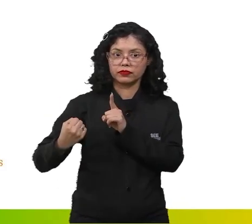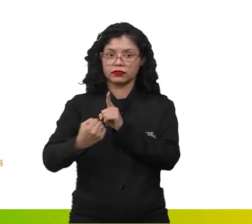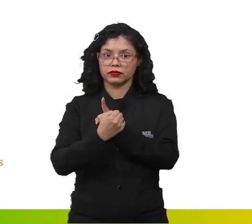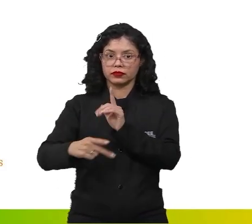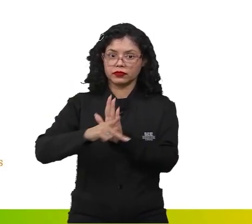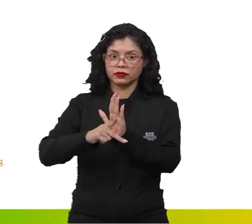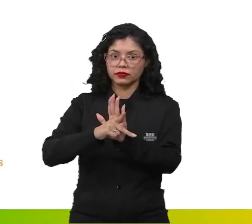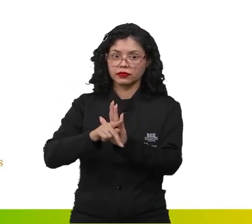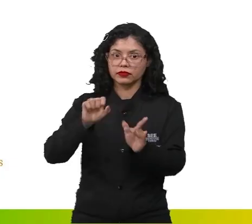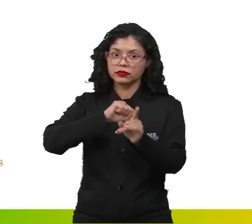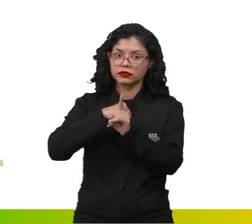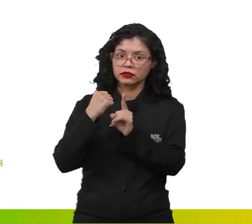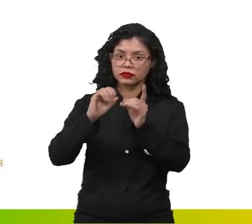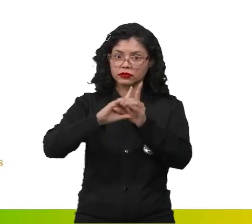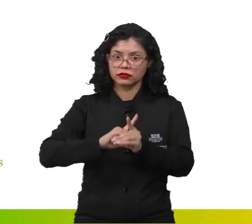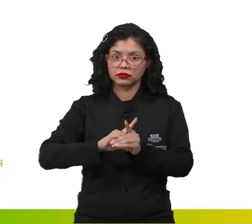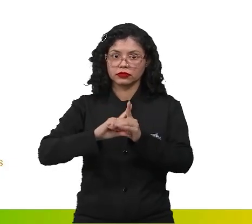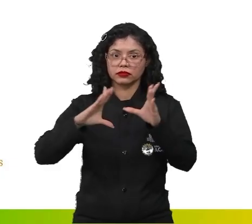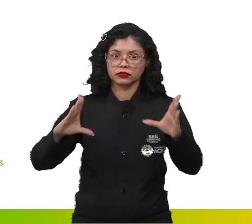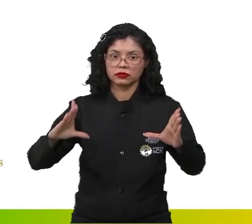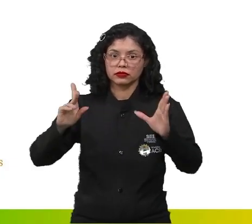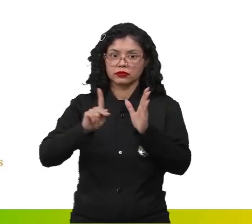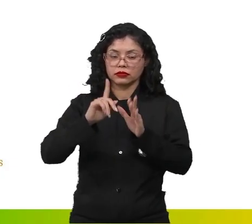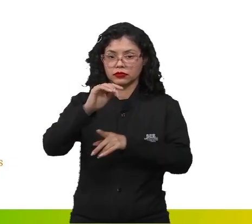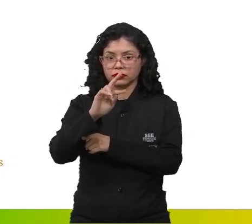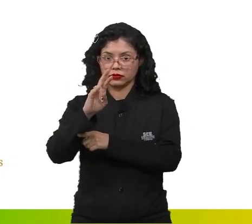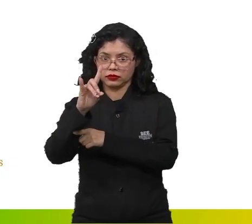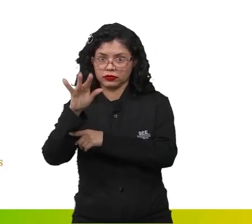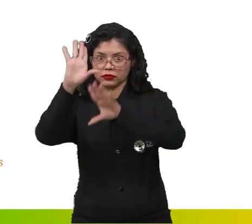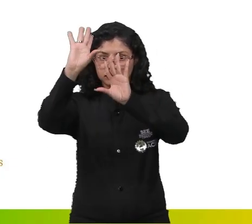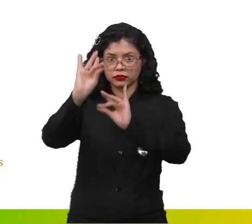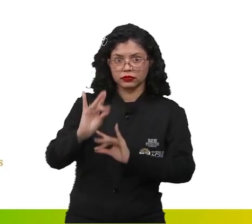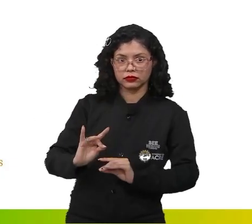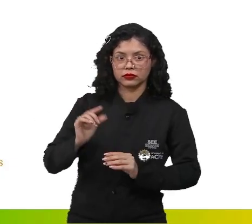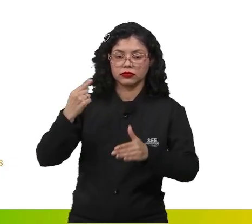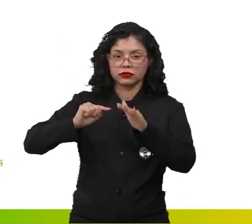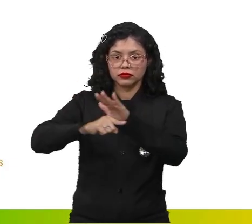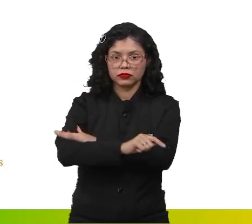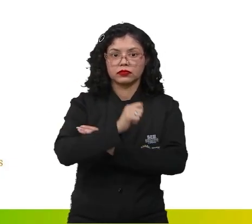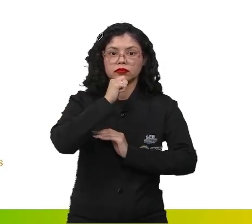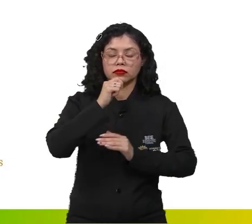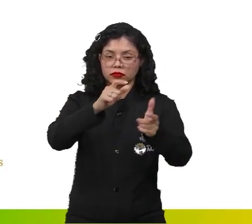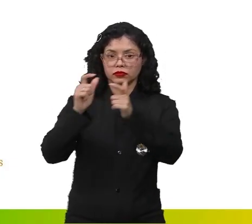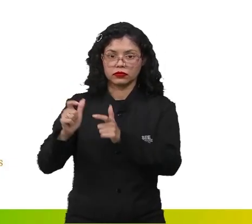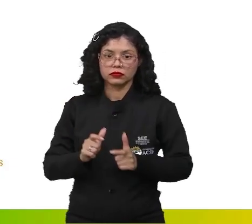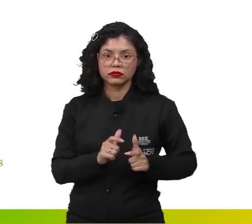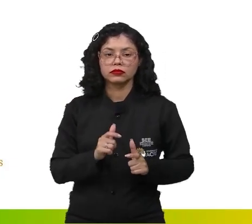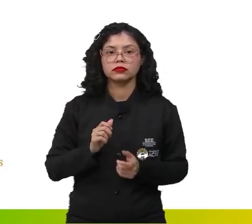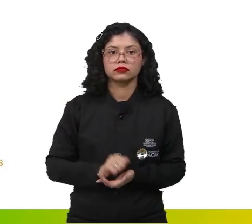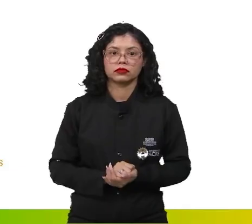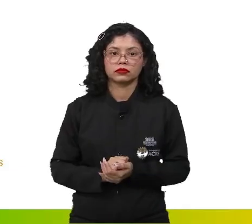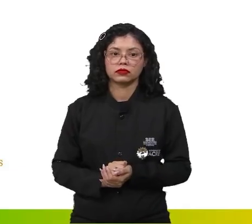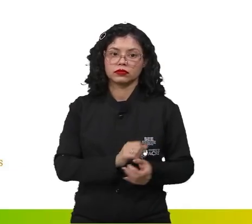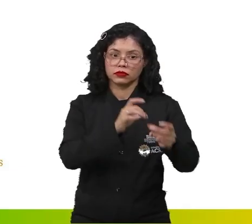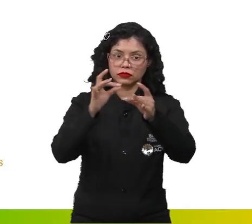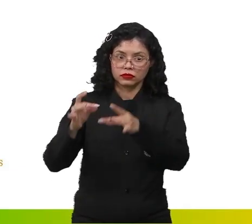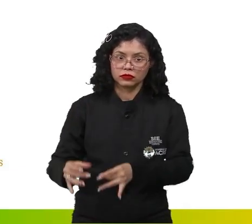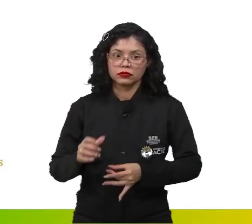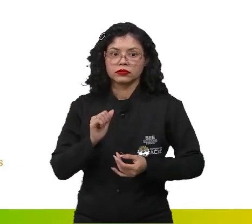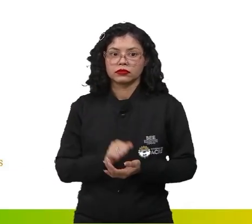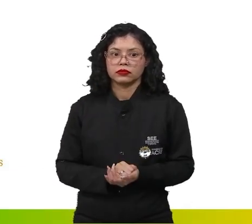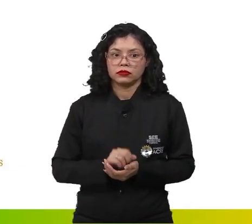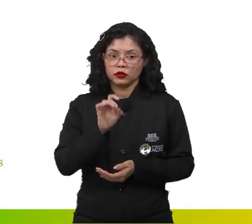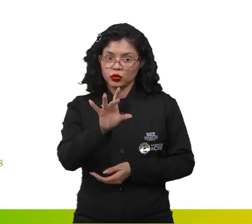demográficos profundos, moldando a sociedade e a economia desses locais. O tráfico transatlântico de escravos não